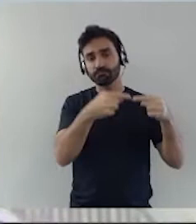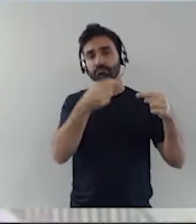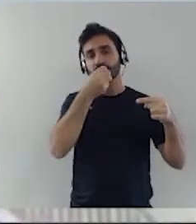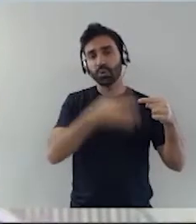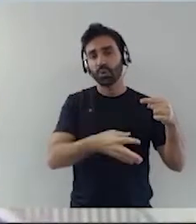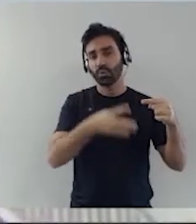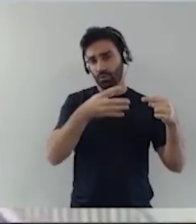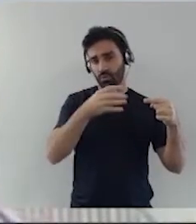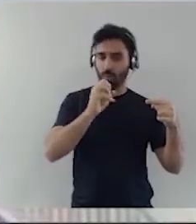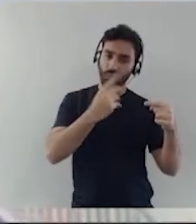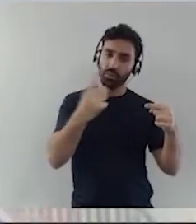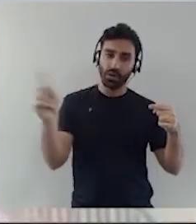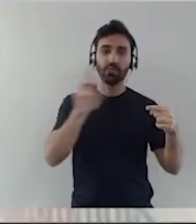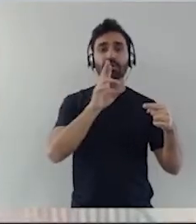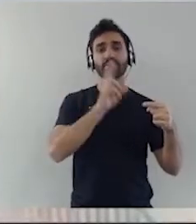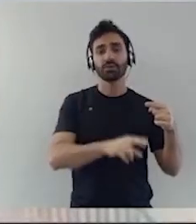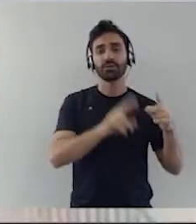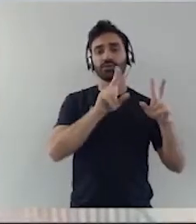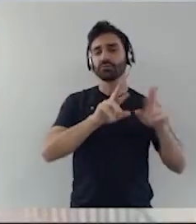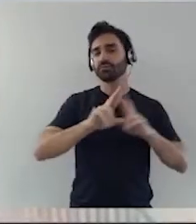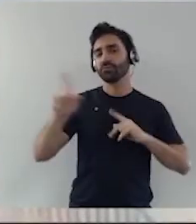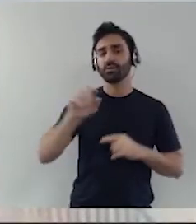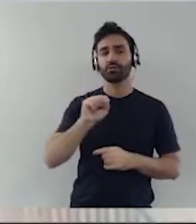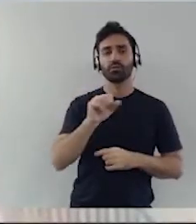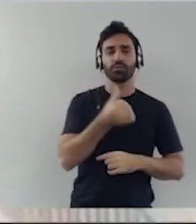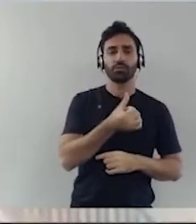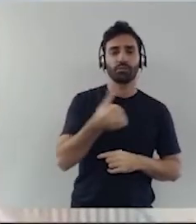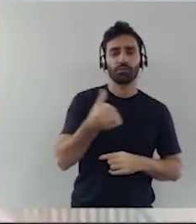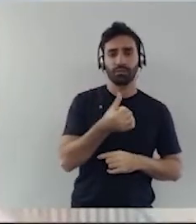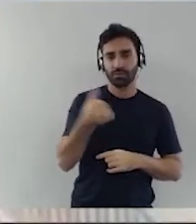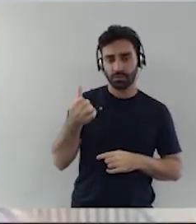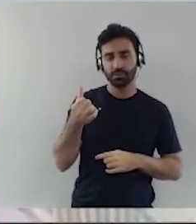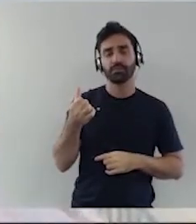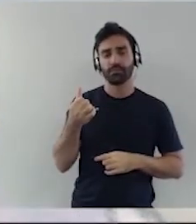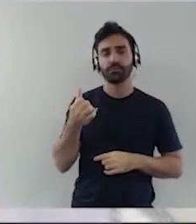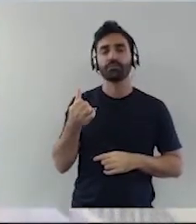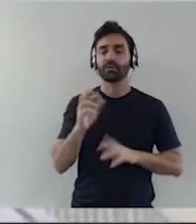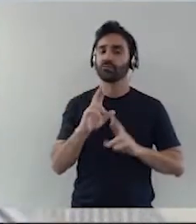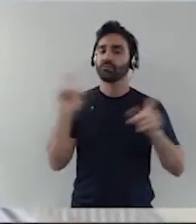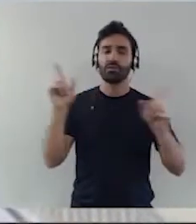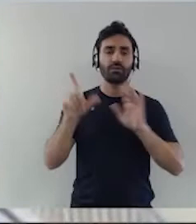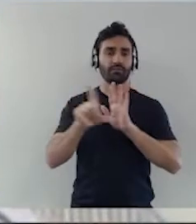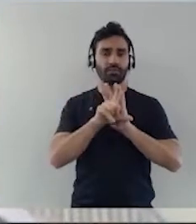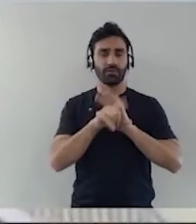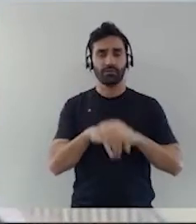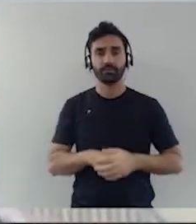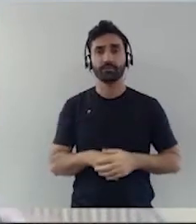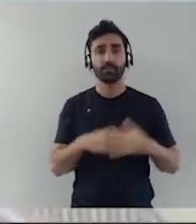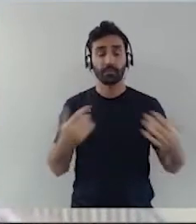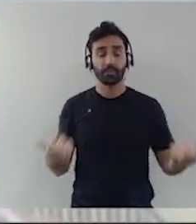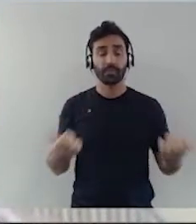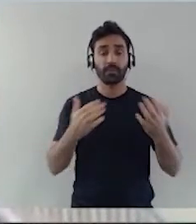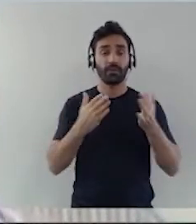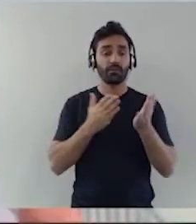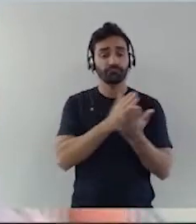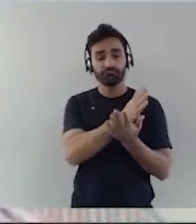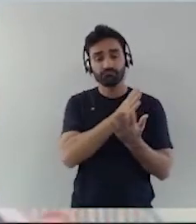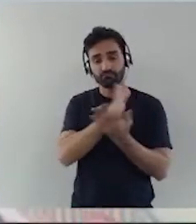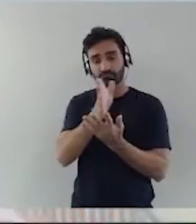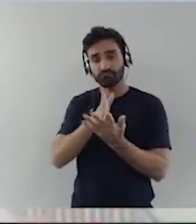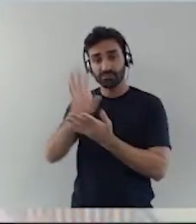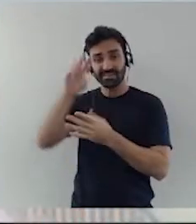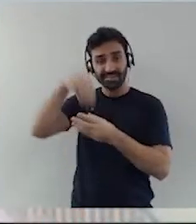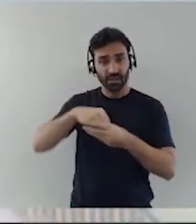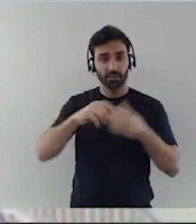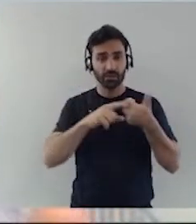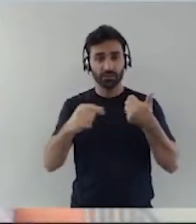da 8666 e os seus contratos de meio. Então, de saída, nas diretrizes do artigo 4º, ele já